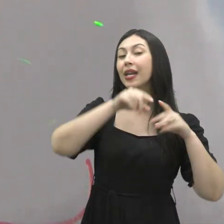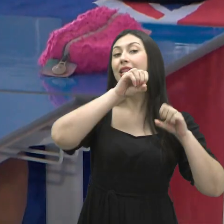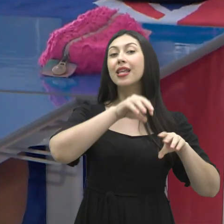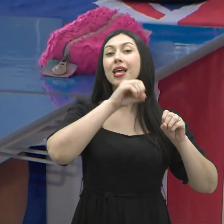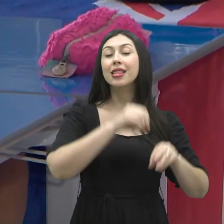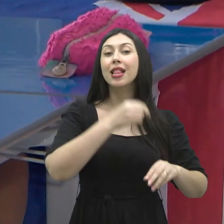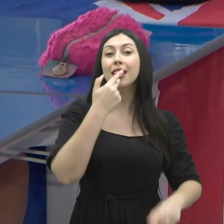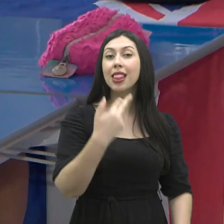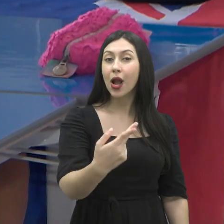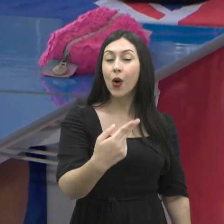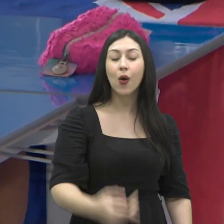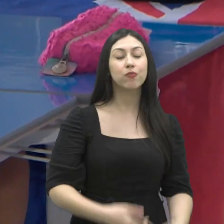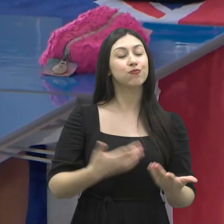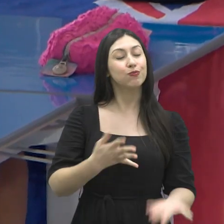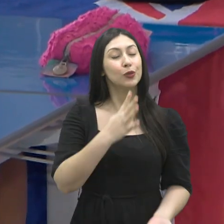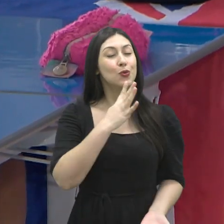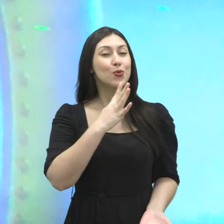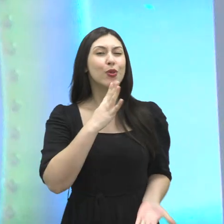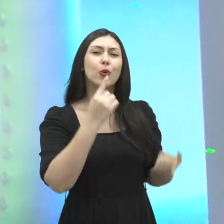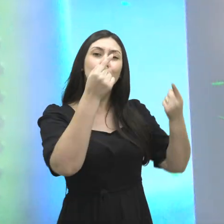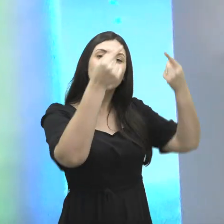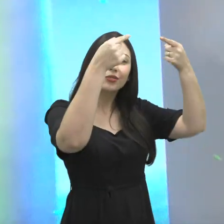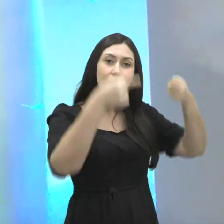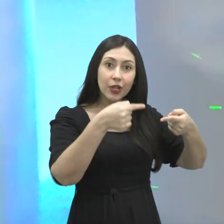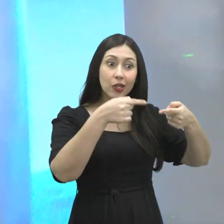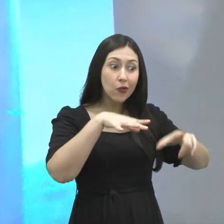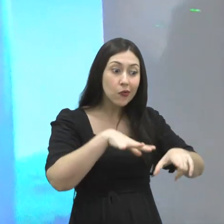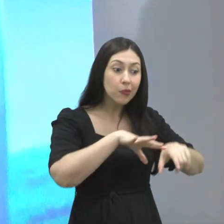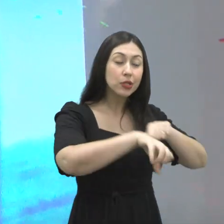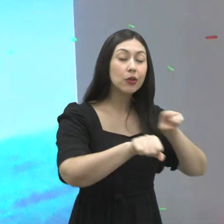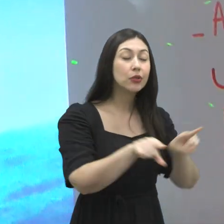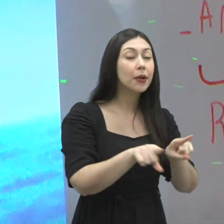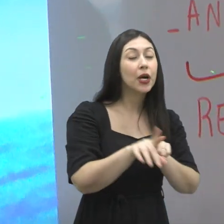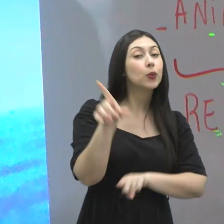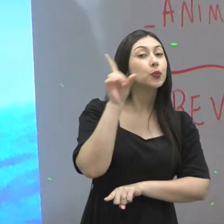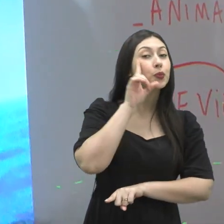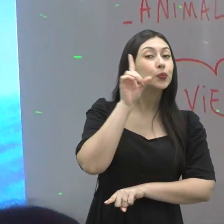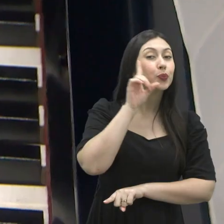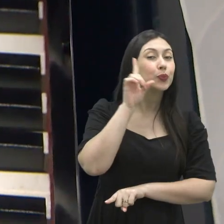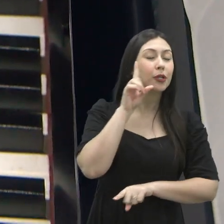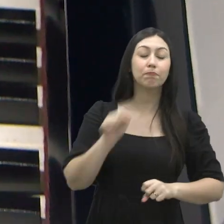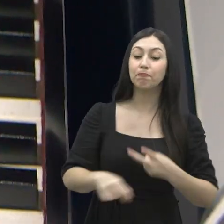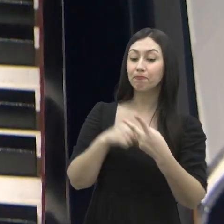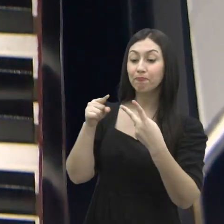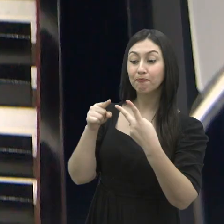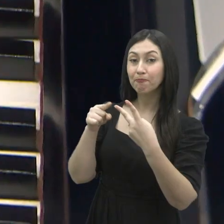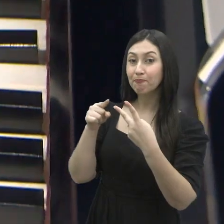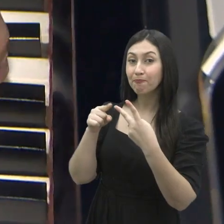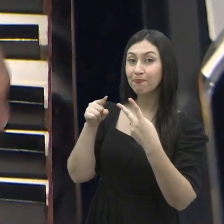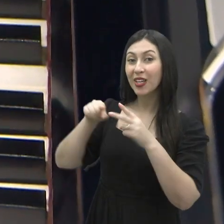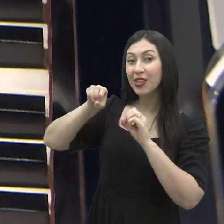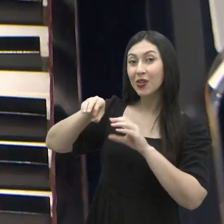de idiomas. Vamos conhecer os desafios da formação e o dia a dia dos professores de línguas. Outra área é